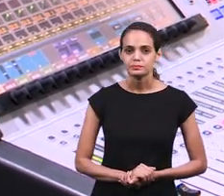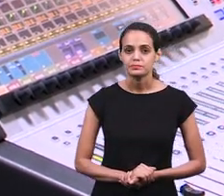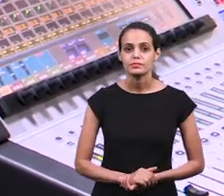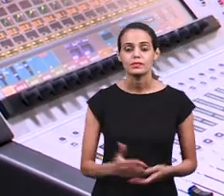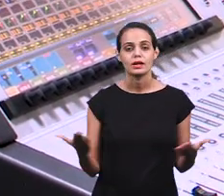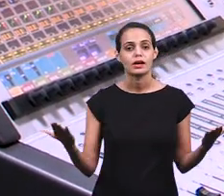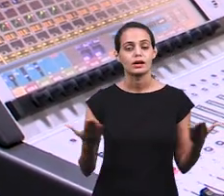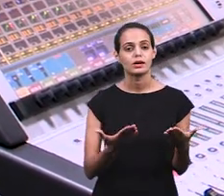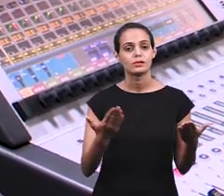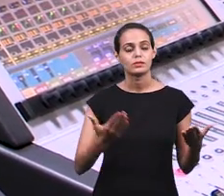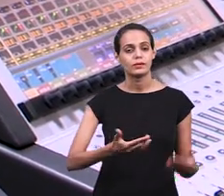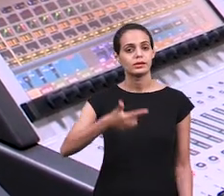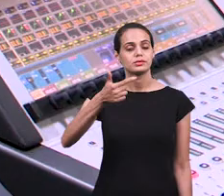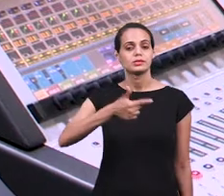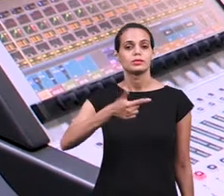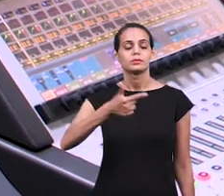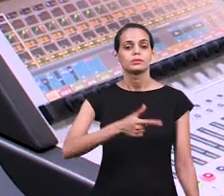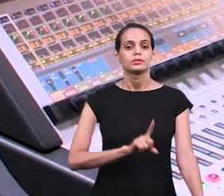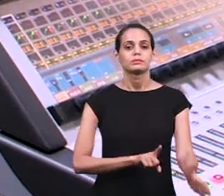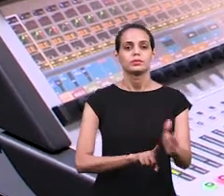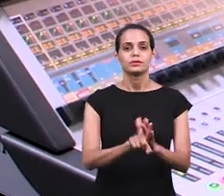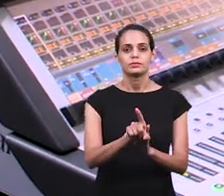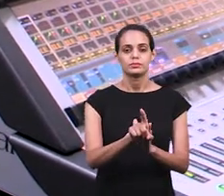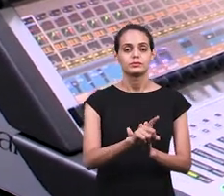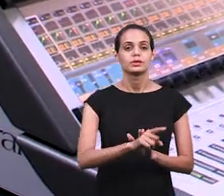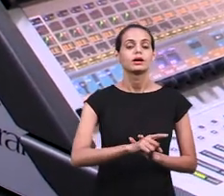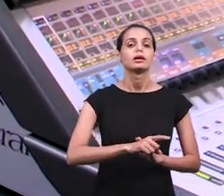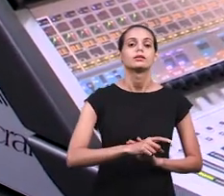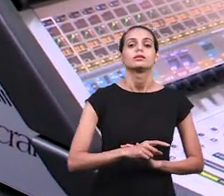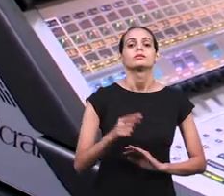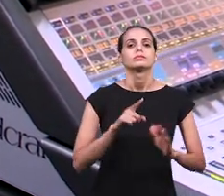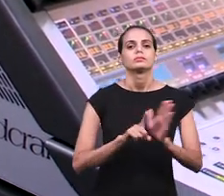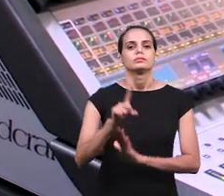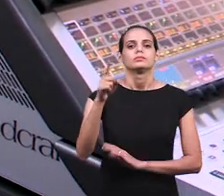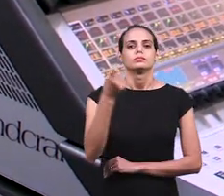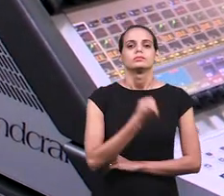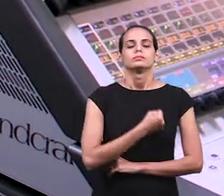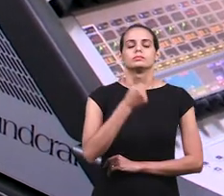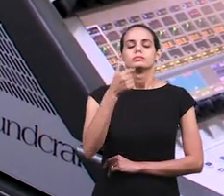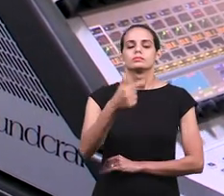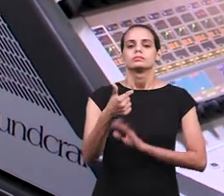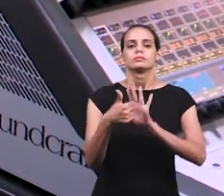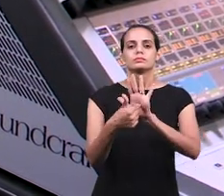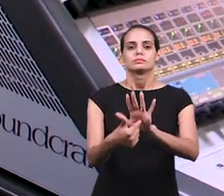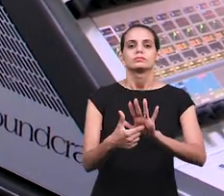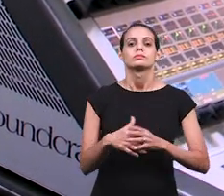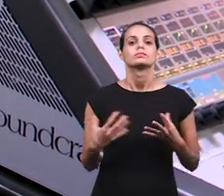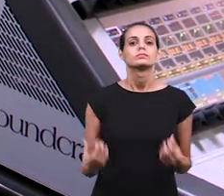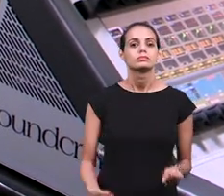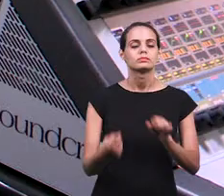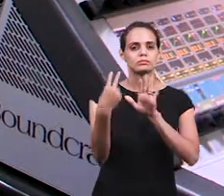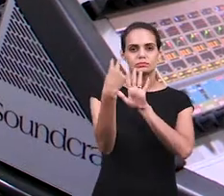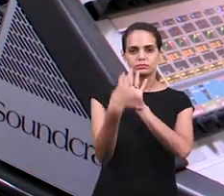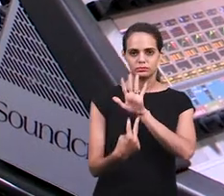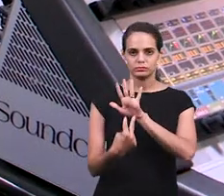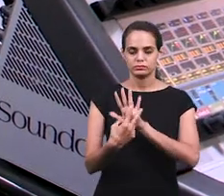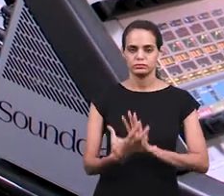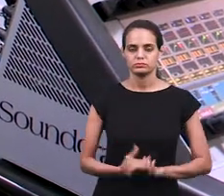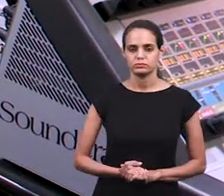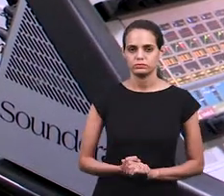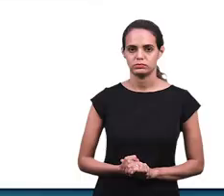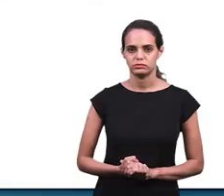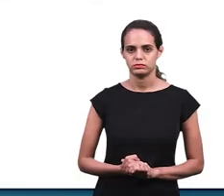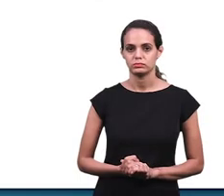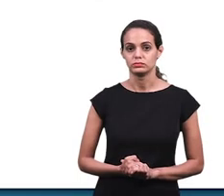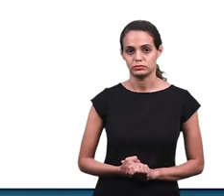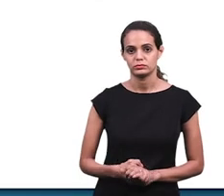irmãos, então nós agora vamos partir para a nossa segunda pergunta. E a segunda pergunta, ela diz assim, vamos ler aqui a segunda pergunta. Ela